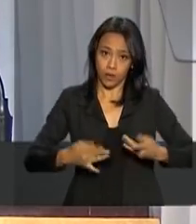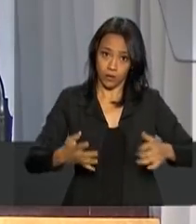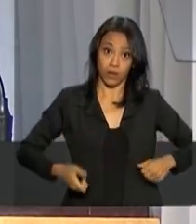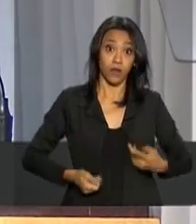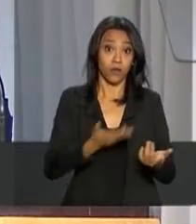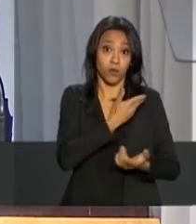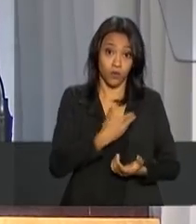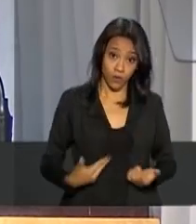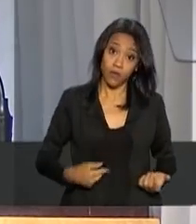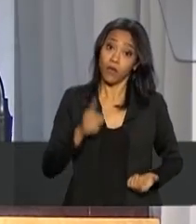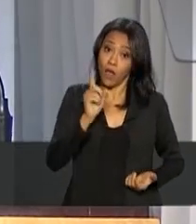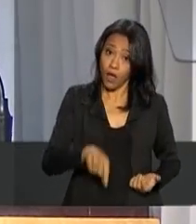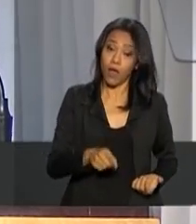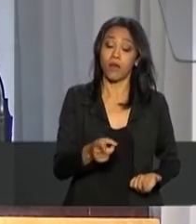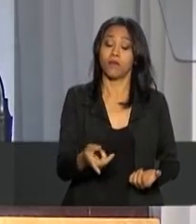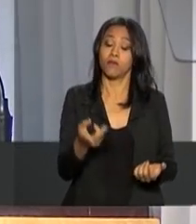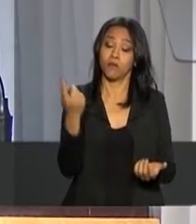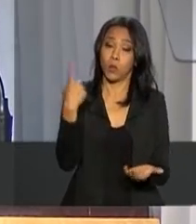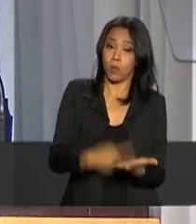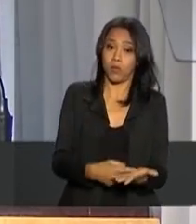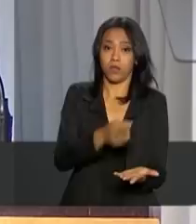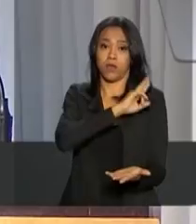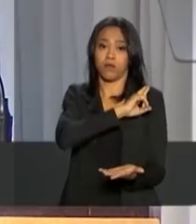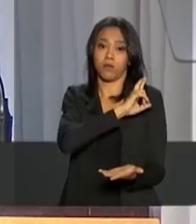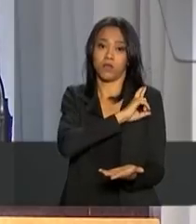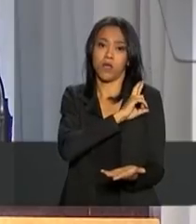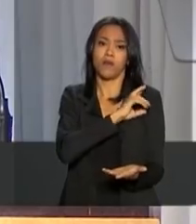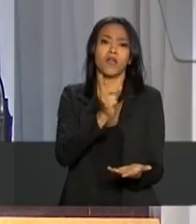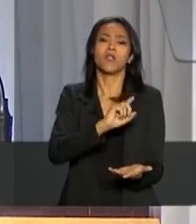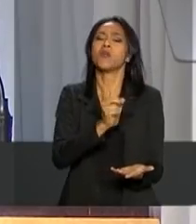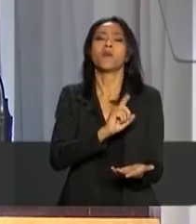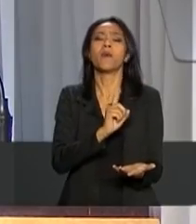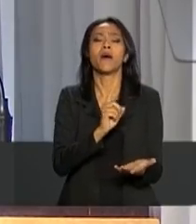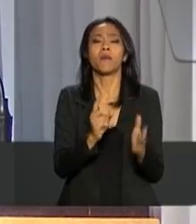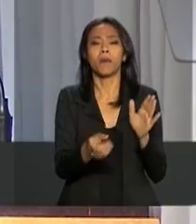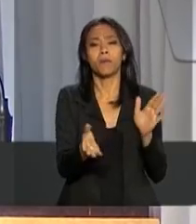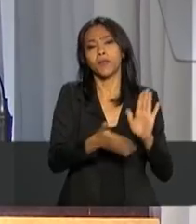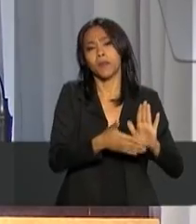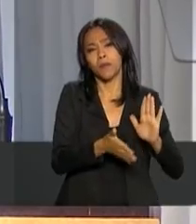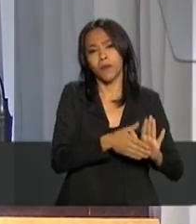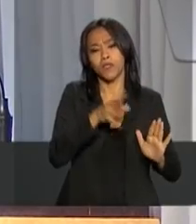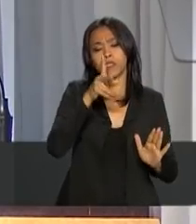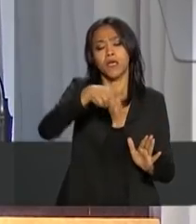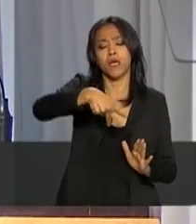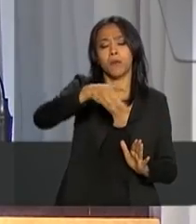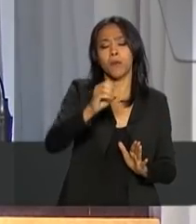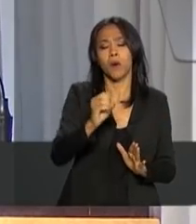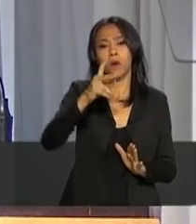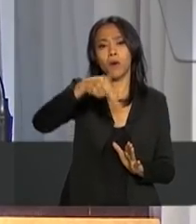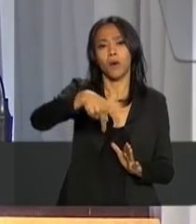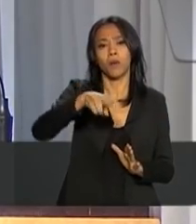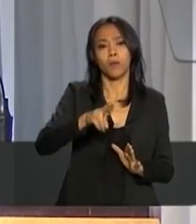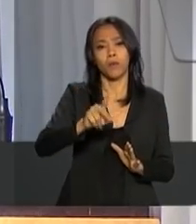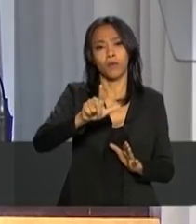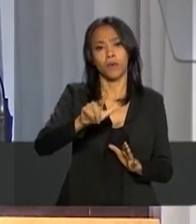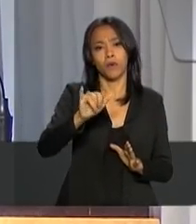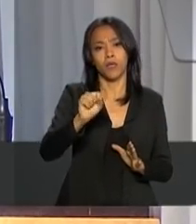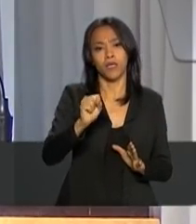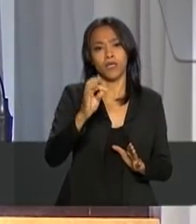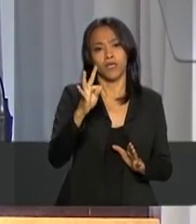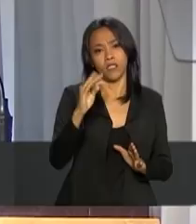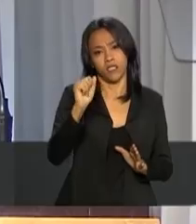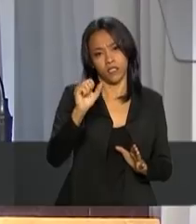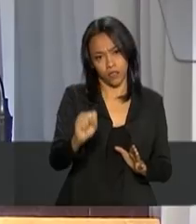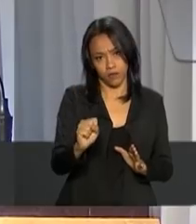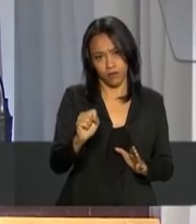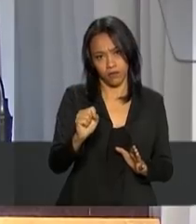muita franqueza, porque nós não fizemos uma medida populista, do tipo: estabeleça um teto hoje para não mantê-lo amanhã.